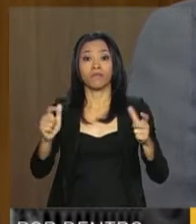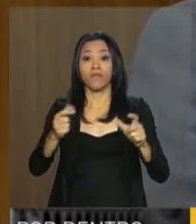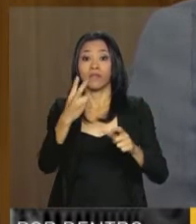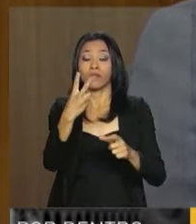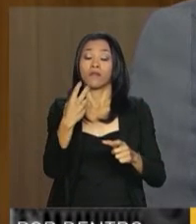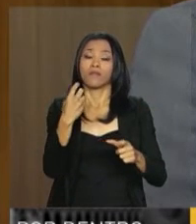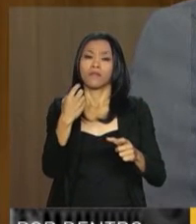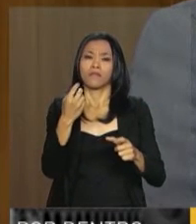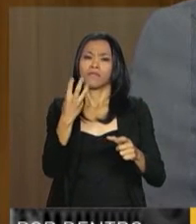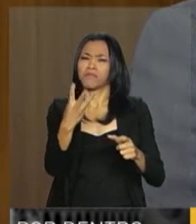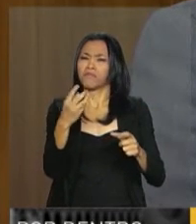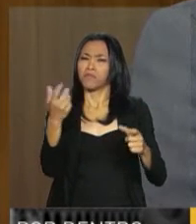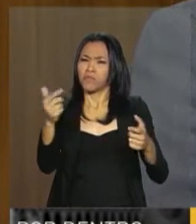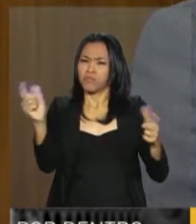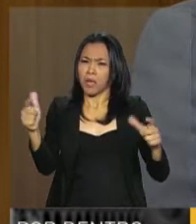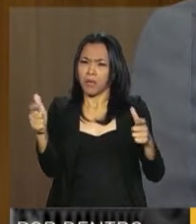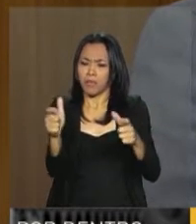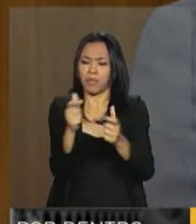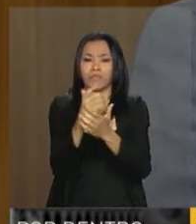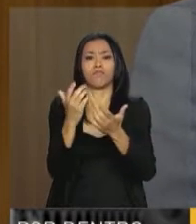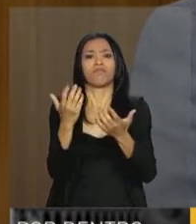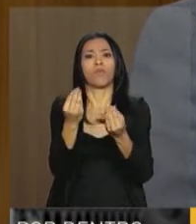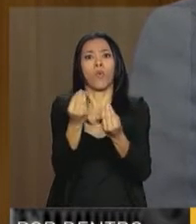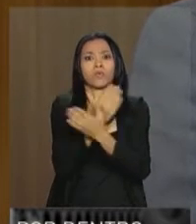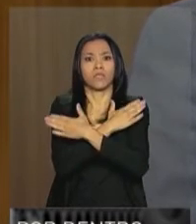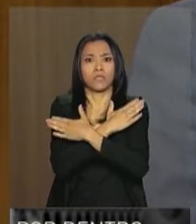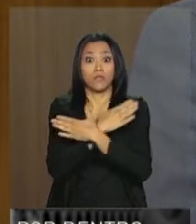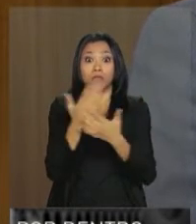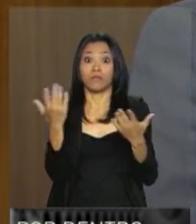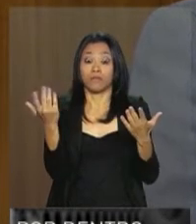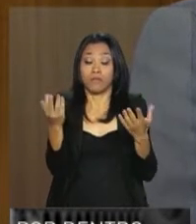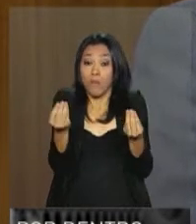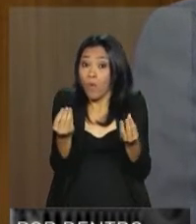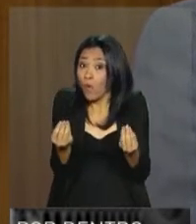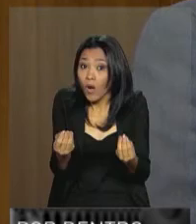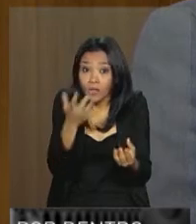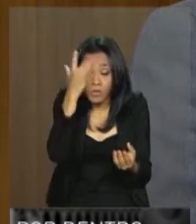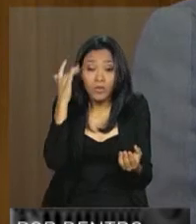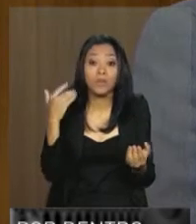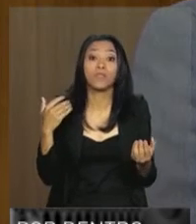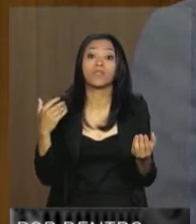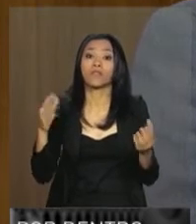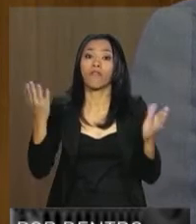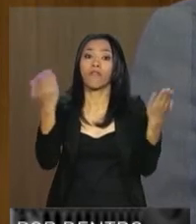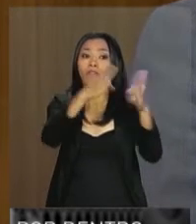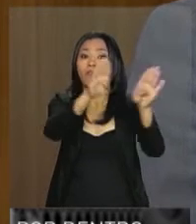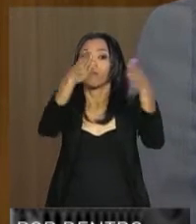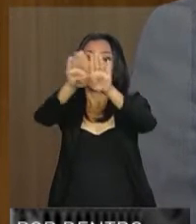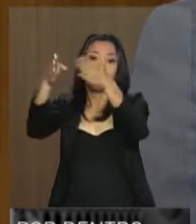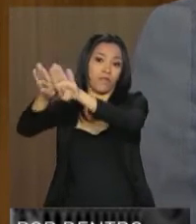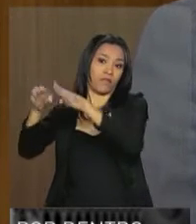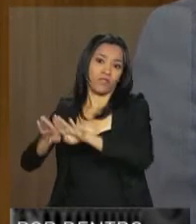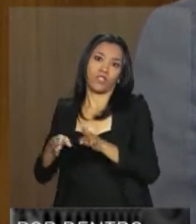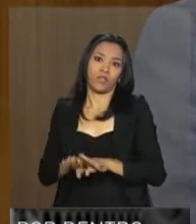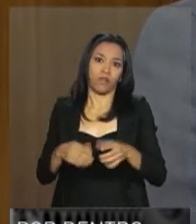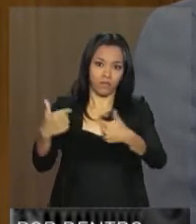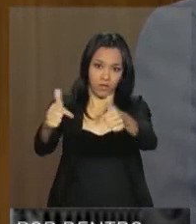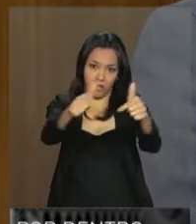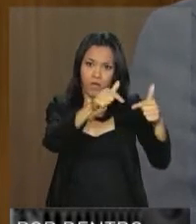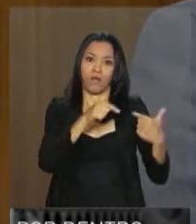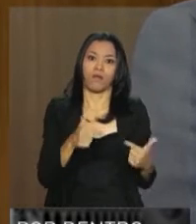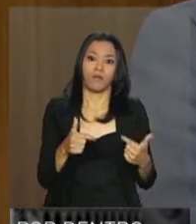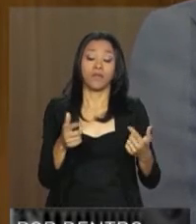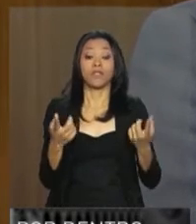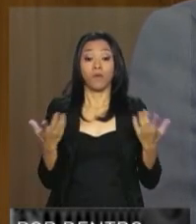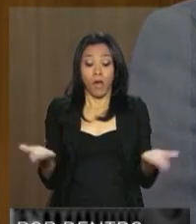chegamos no final de 2016 com quase 3 milhões de postos de trabalho fechado com a expectativa